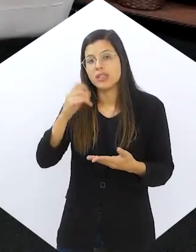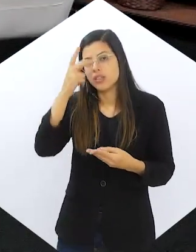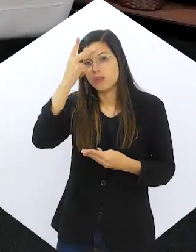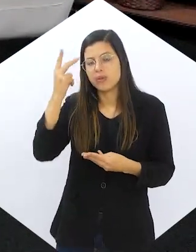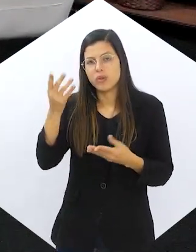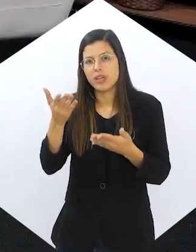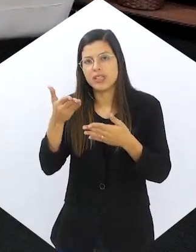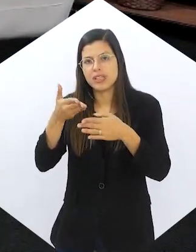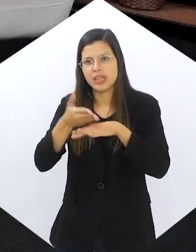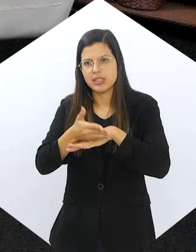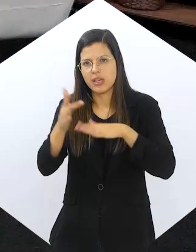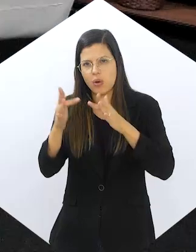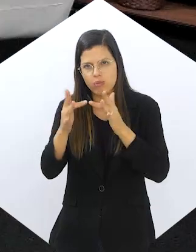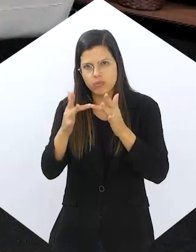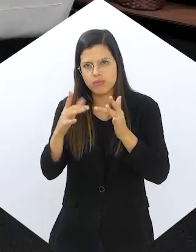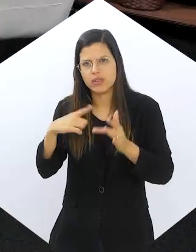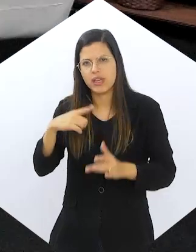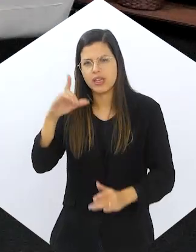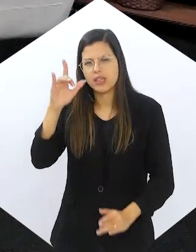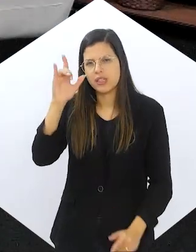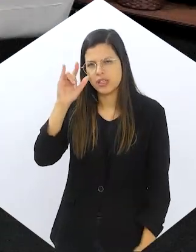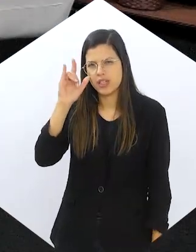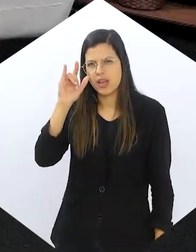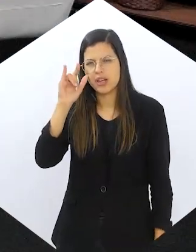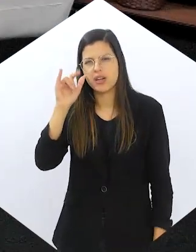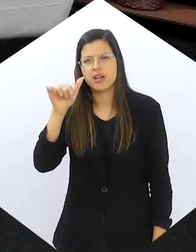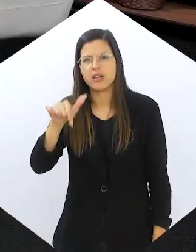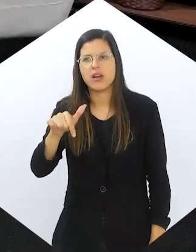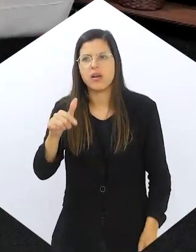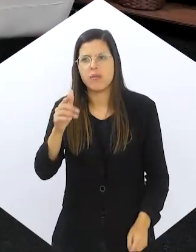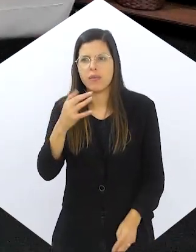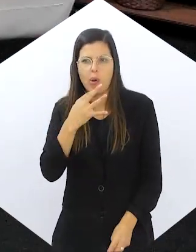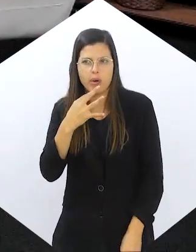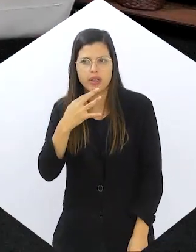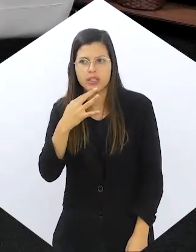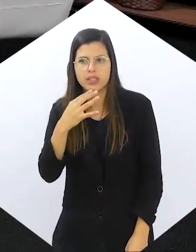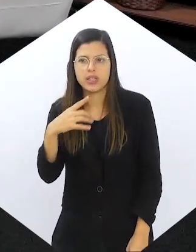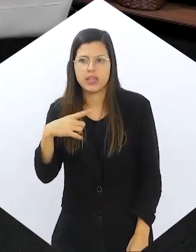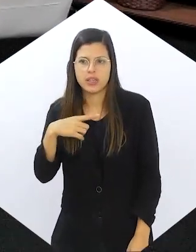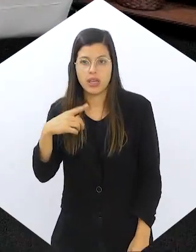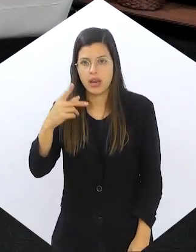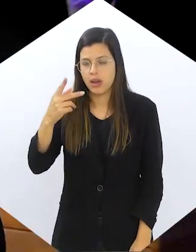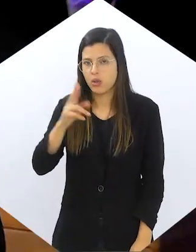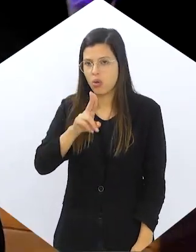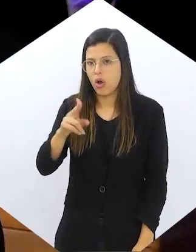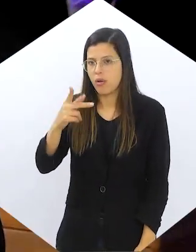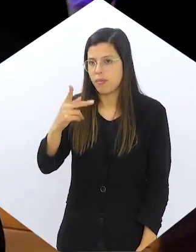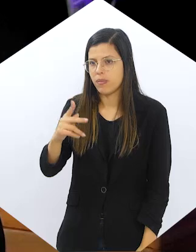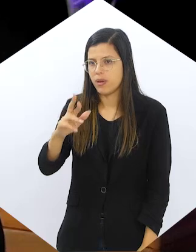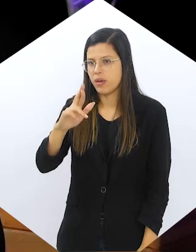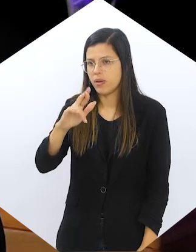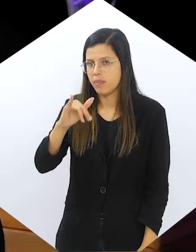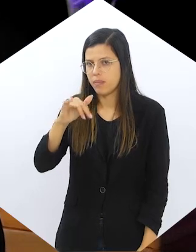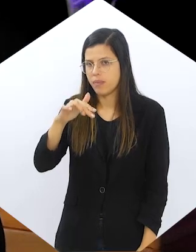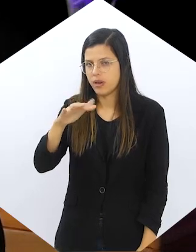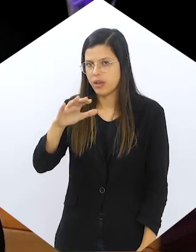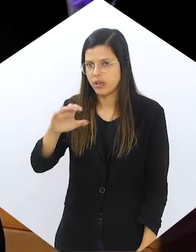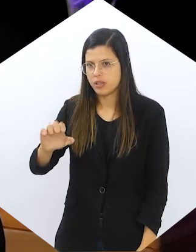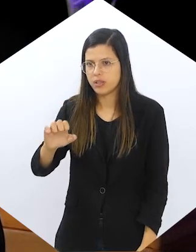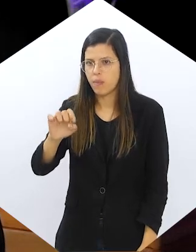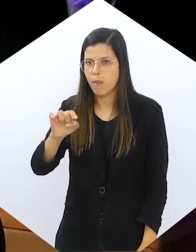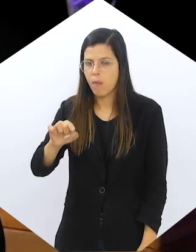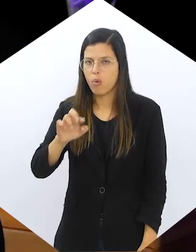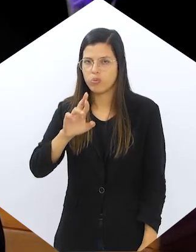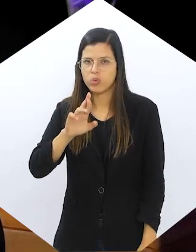em contato, tem Instagram do Rudá, Tem. para poder saber mais. Tem, é Prince,